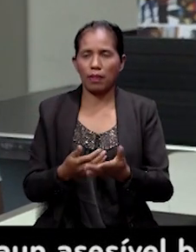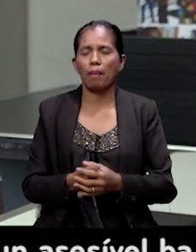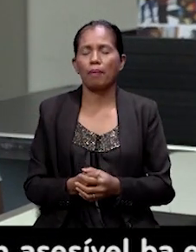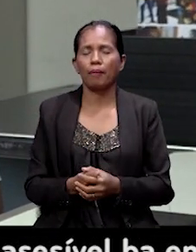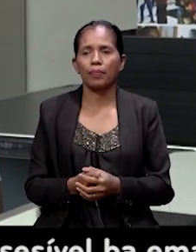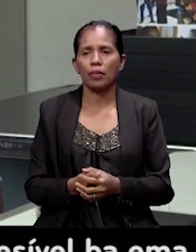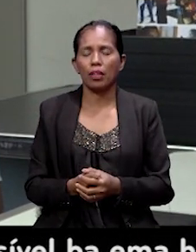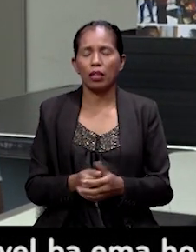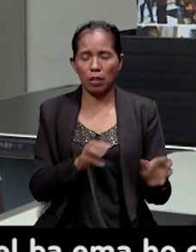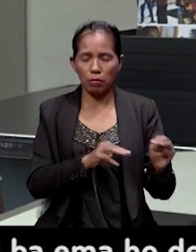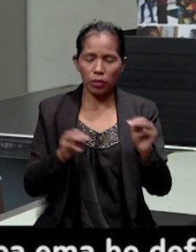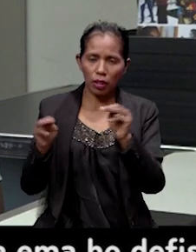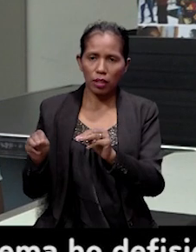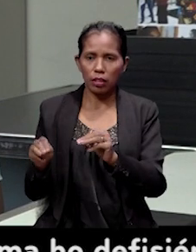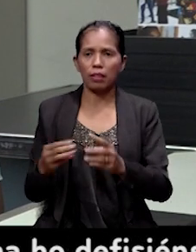clinicamente e a mudança